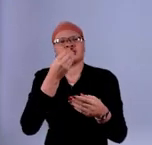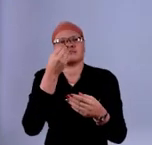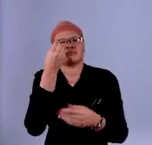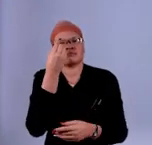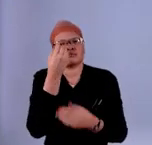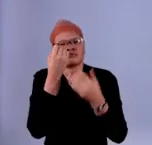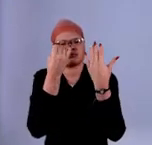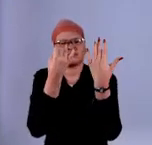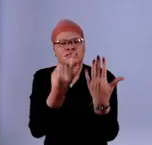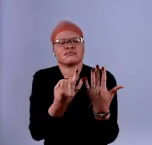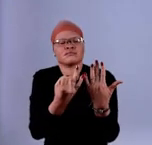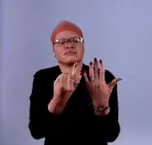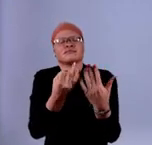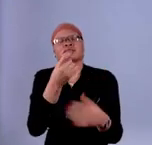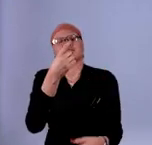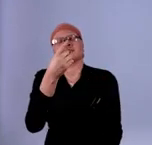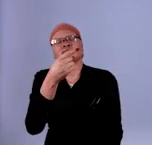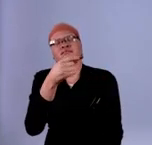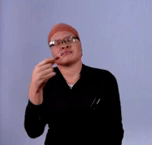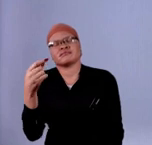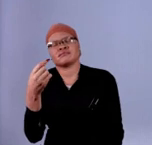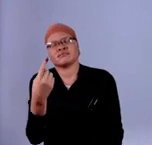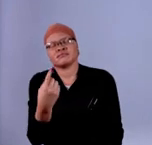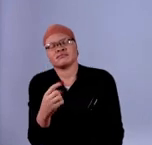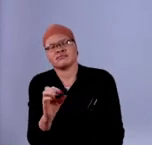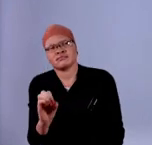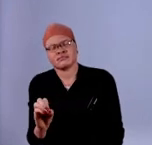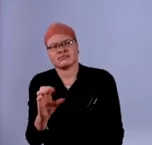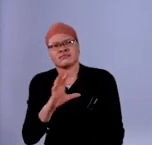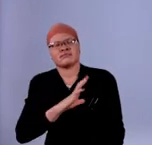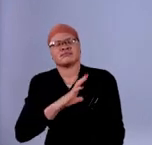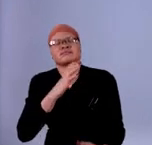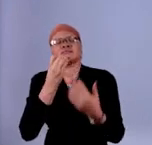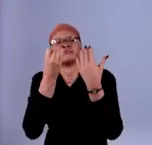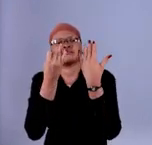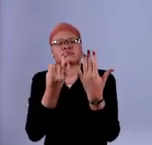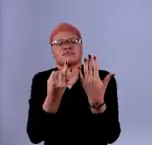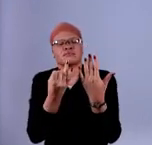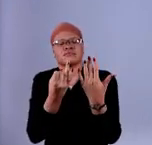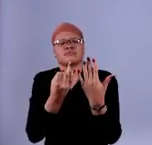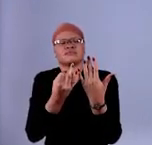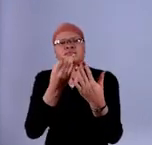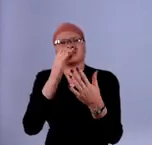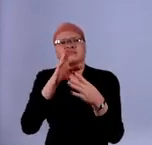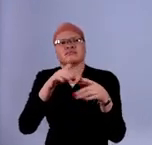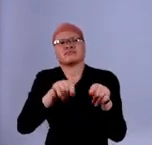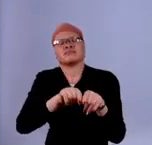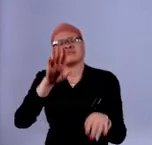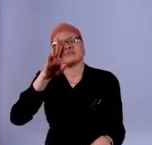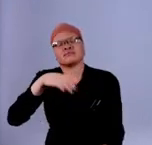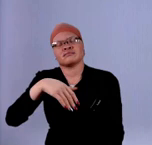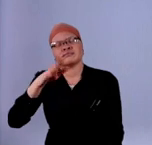sete décimos temos aqui das partes iguais e estas sete partes estão pintadas